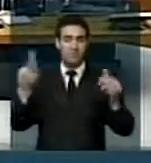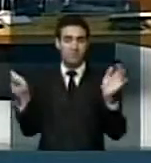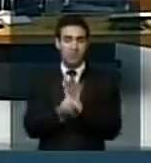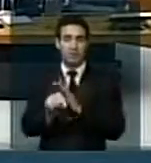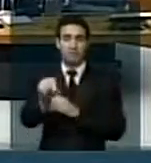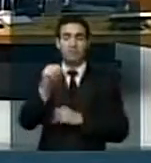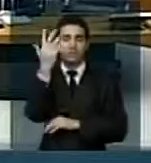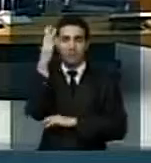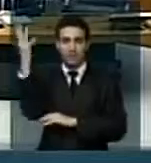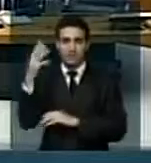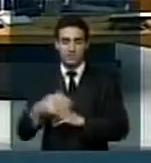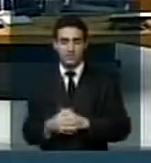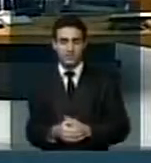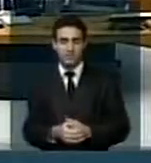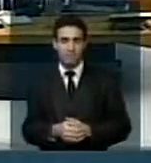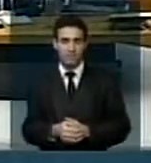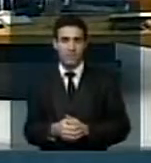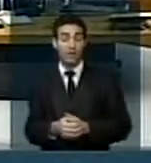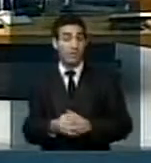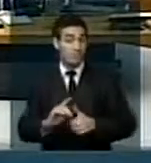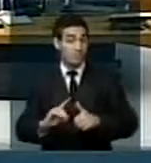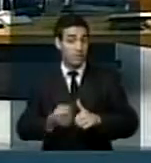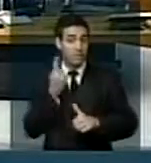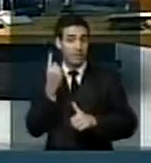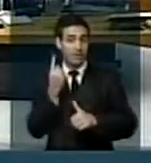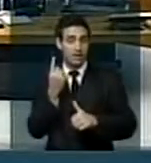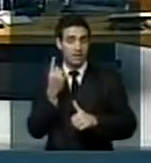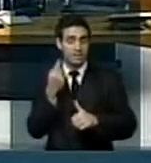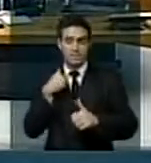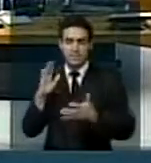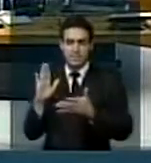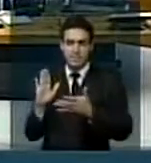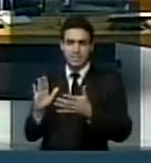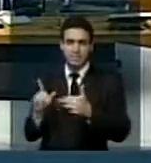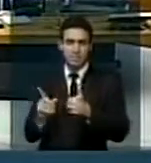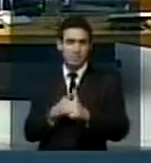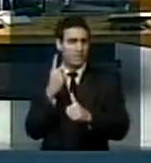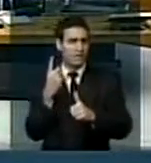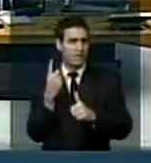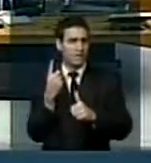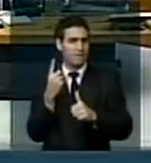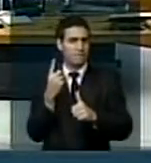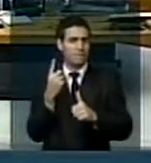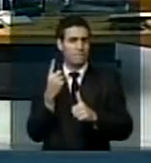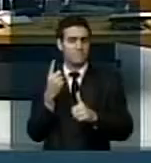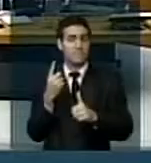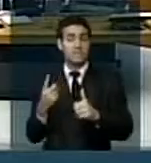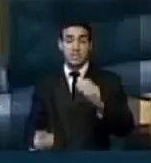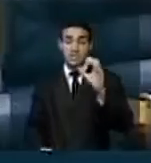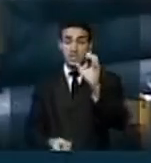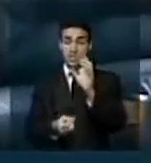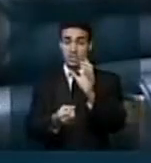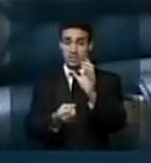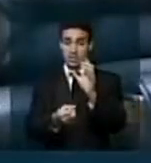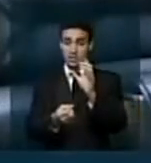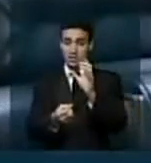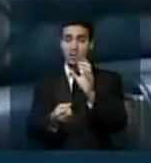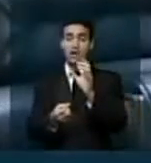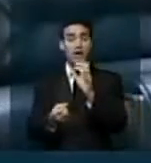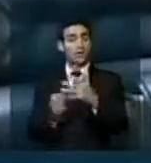Ambiente. A primeira vez que foi criado algo para proteger, algo institucional